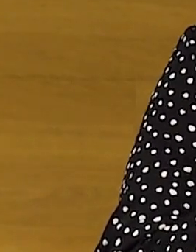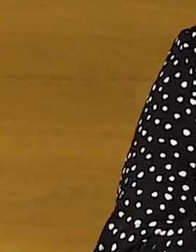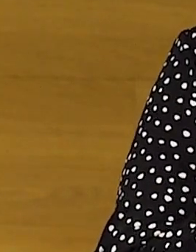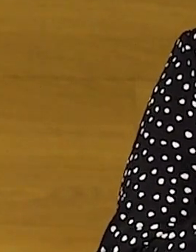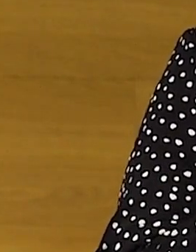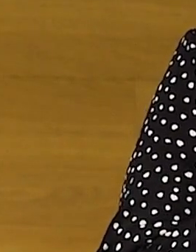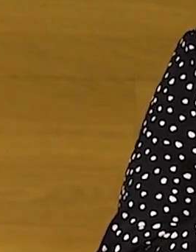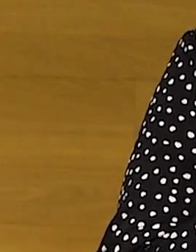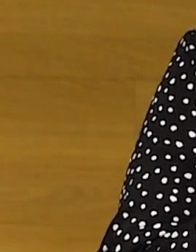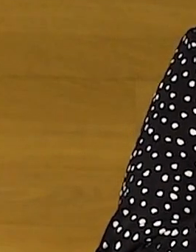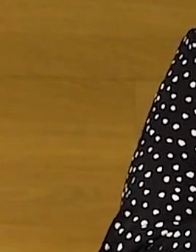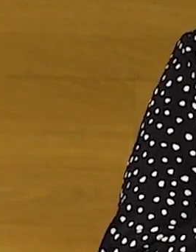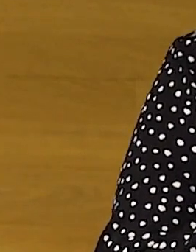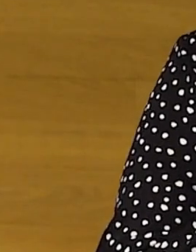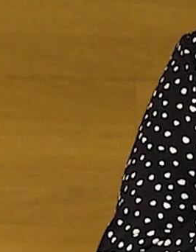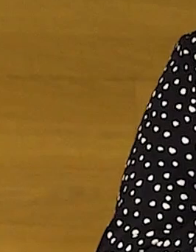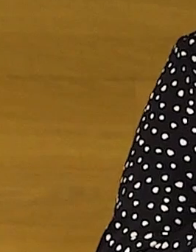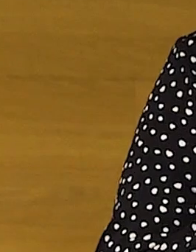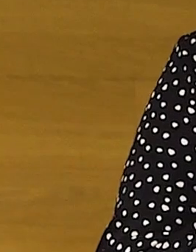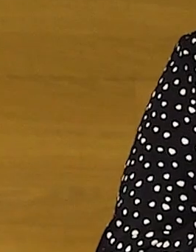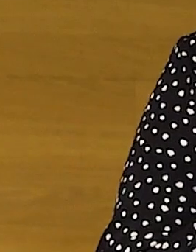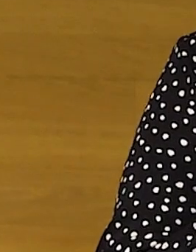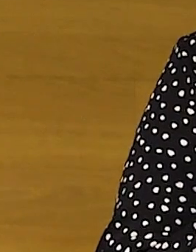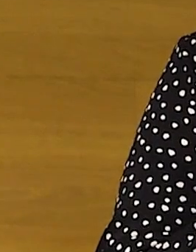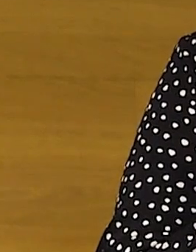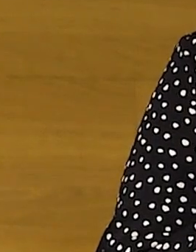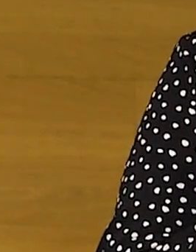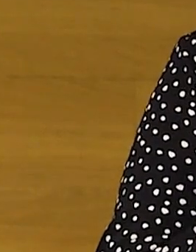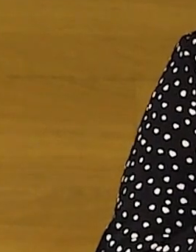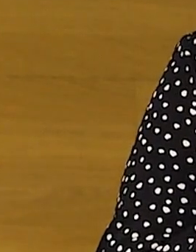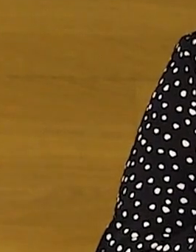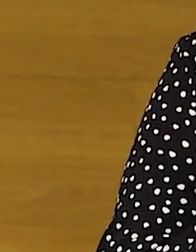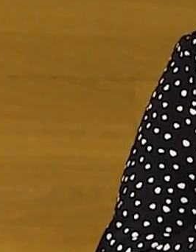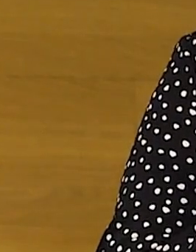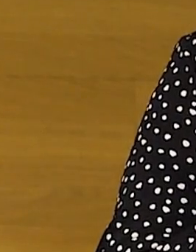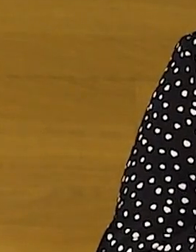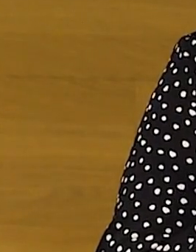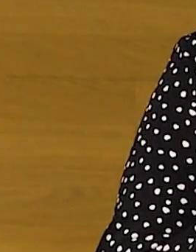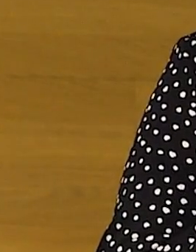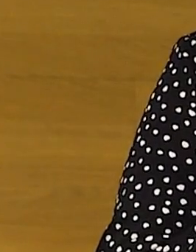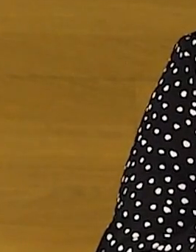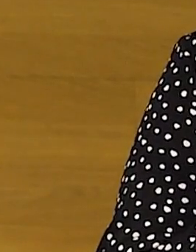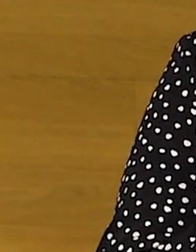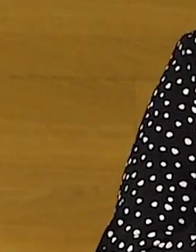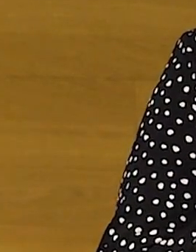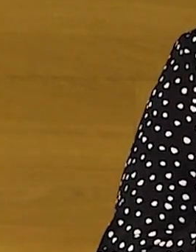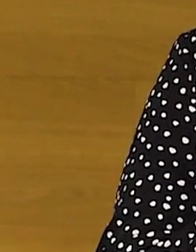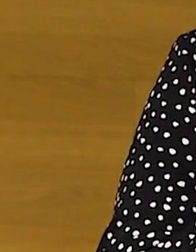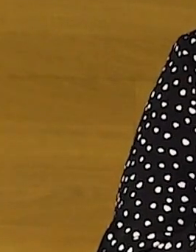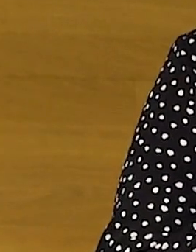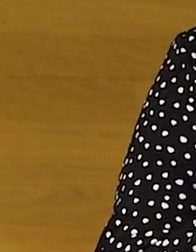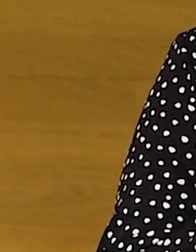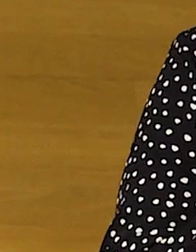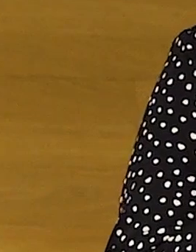tempo, trazer elas para o nosso cotidiano aqui, para a nossa existência contemporânea e falar, isso